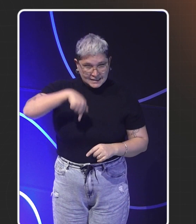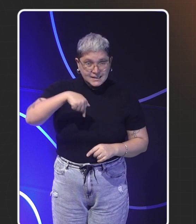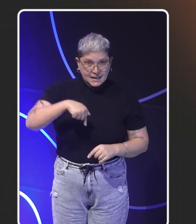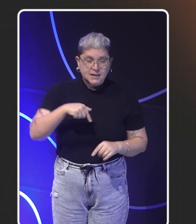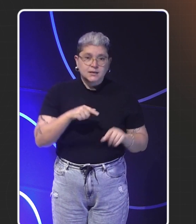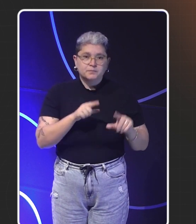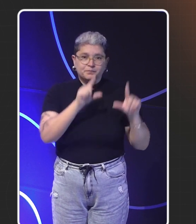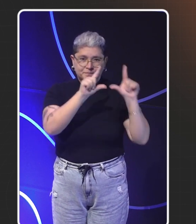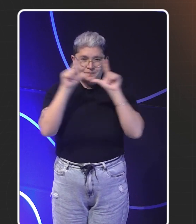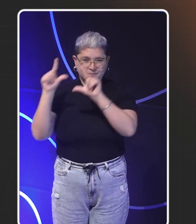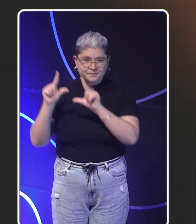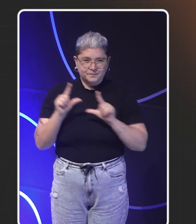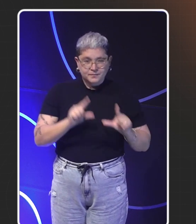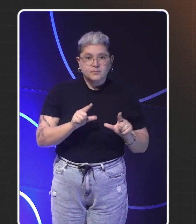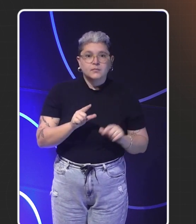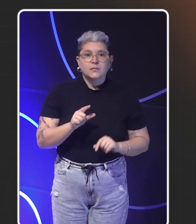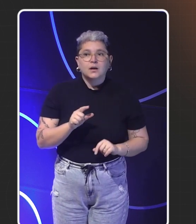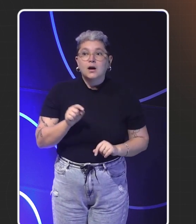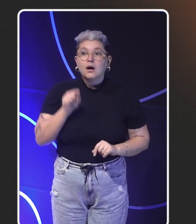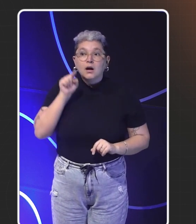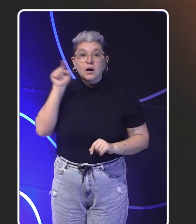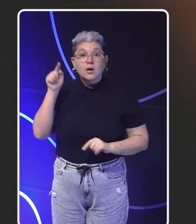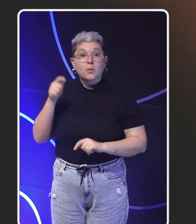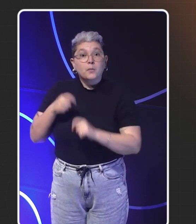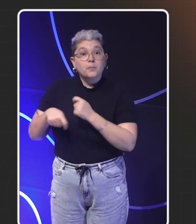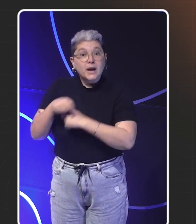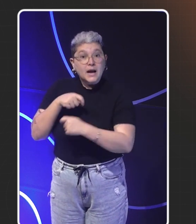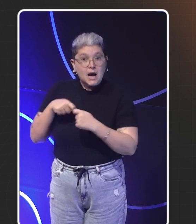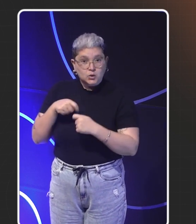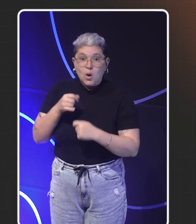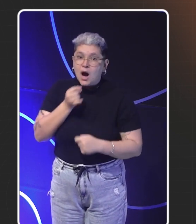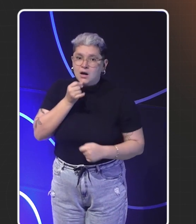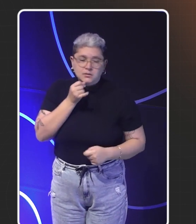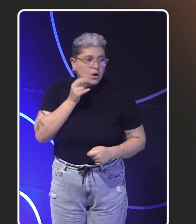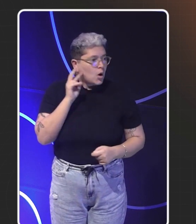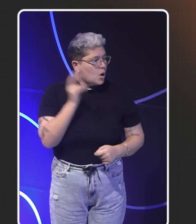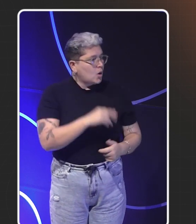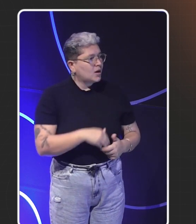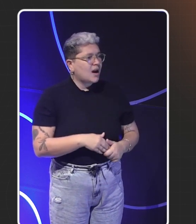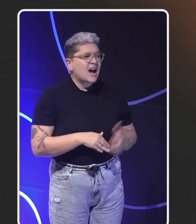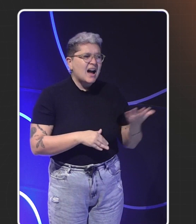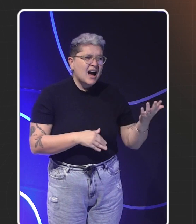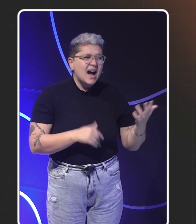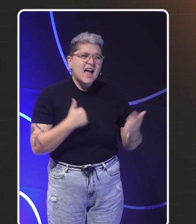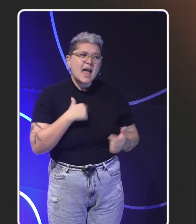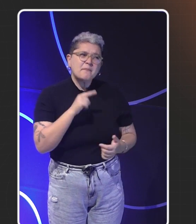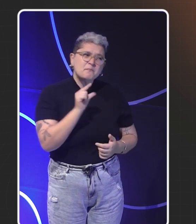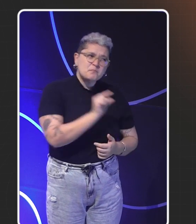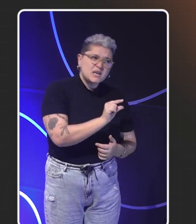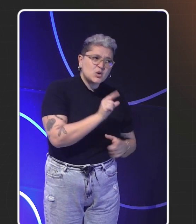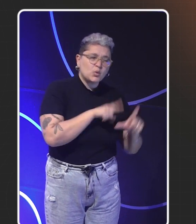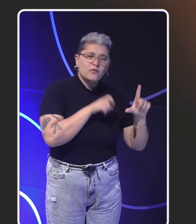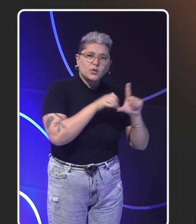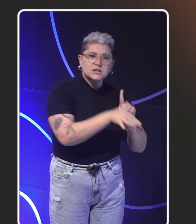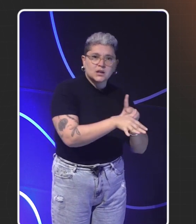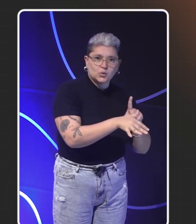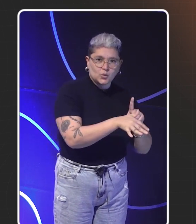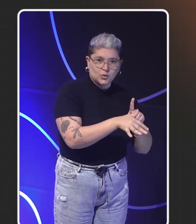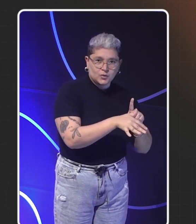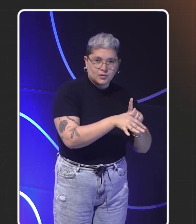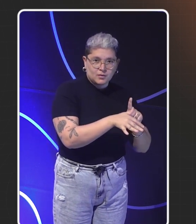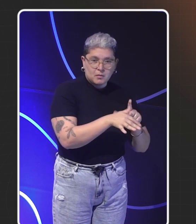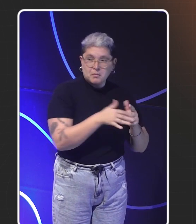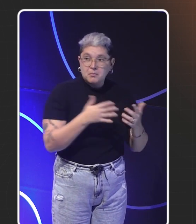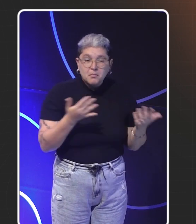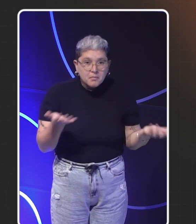são ainda o que o mercado considera um micro-influenciador, que são pessoas que têm até 100 mil seguidores nas redes sociais, e quanto menor essa